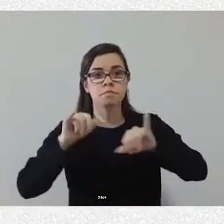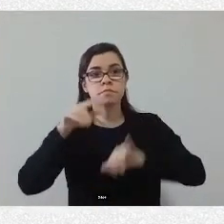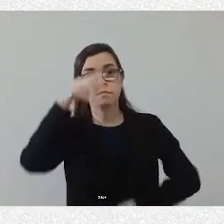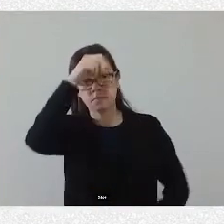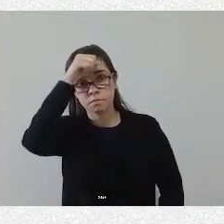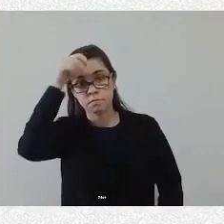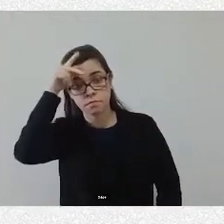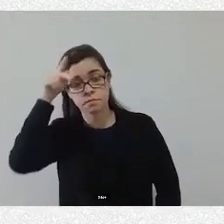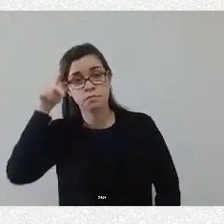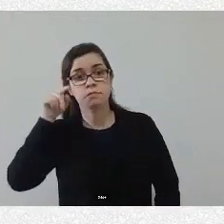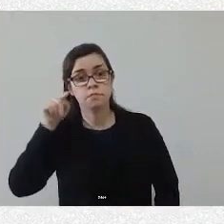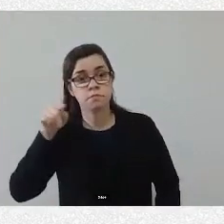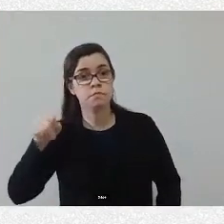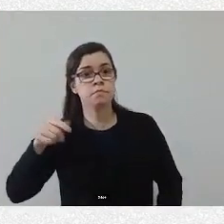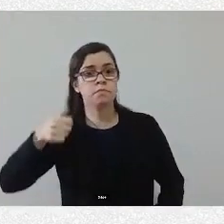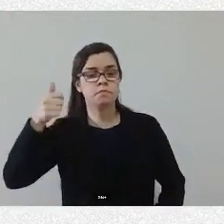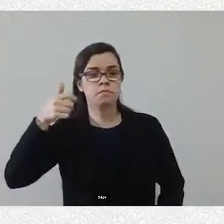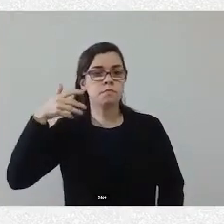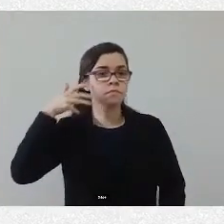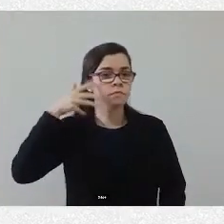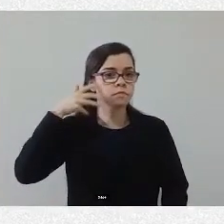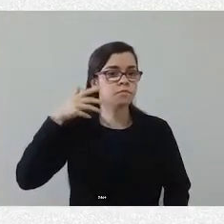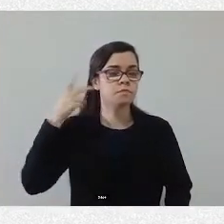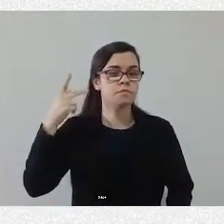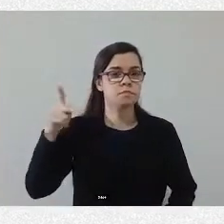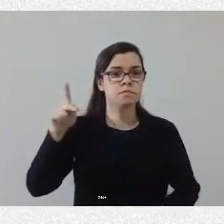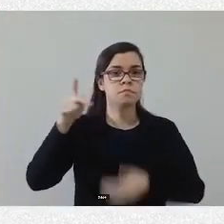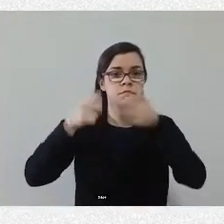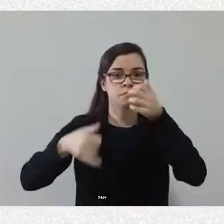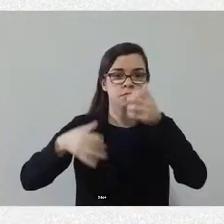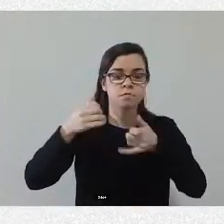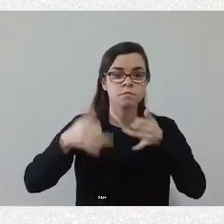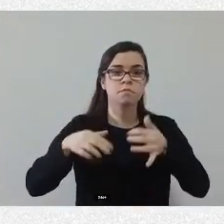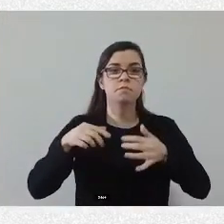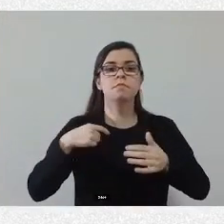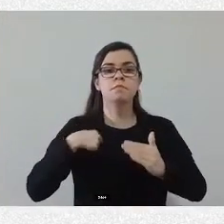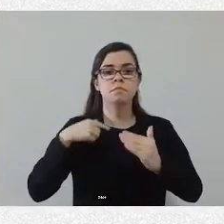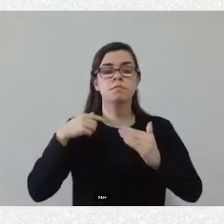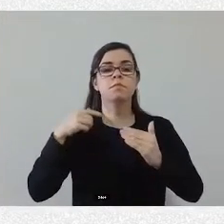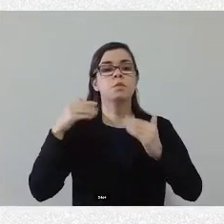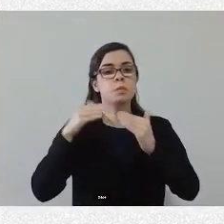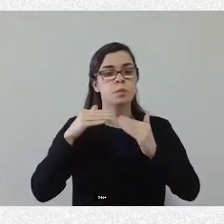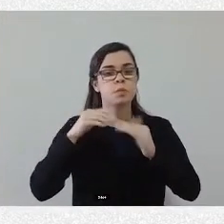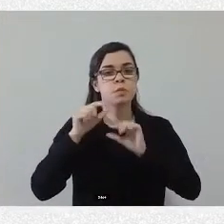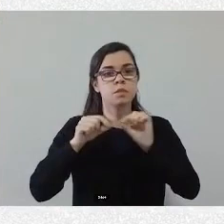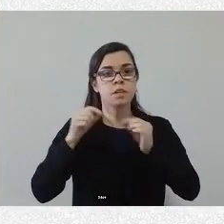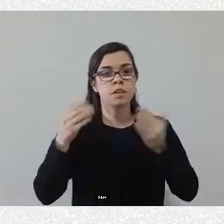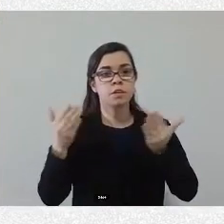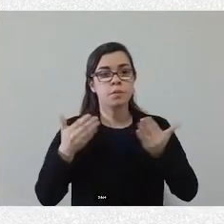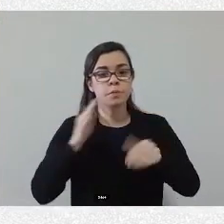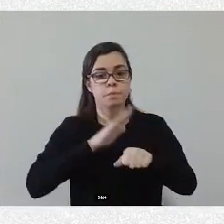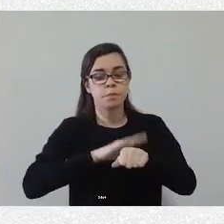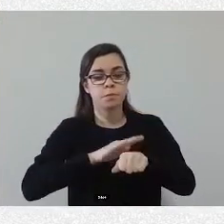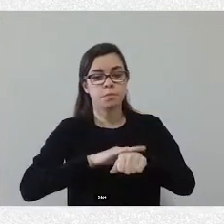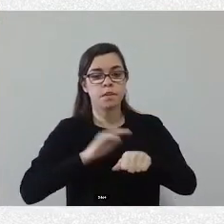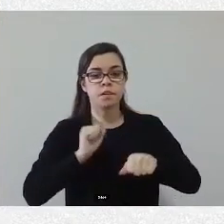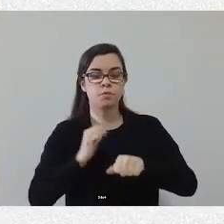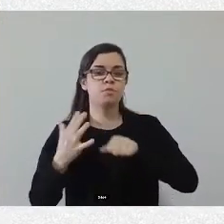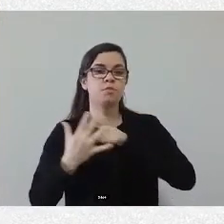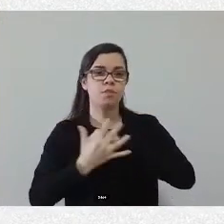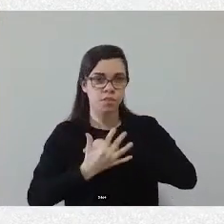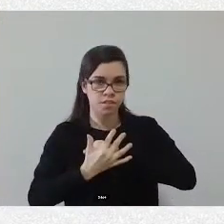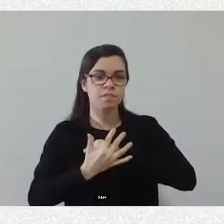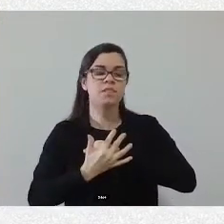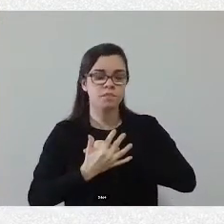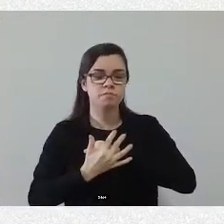fala inicial, tudo isso, com esse impacto tão importante nesse momento de pandemia que temos, essa ação